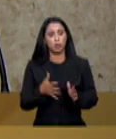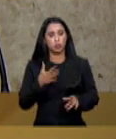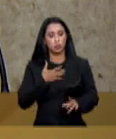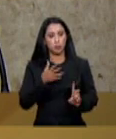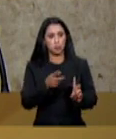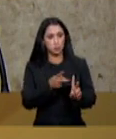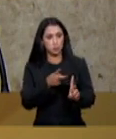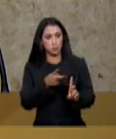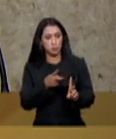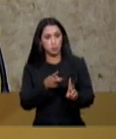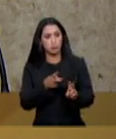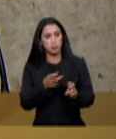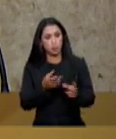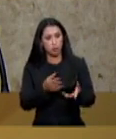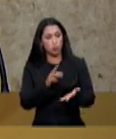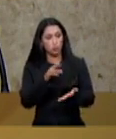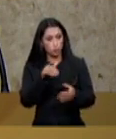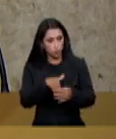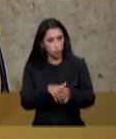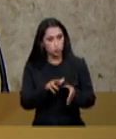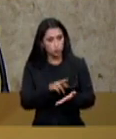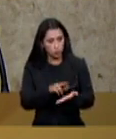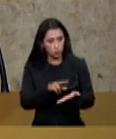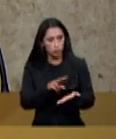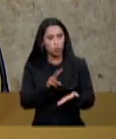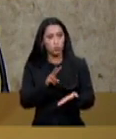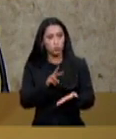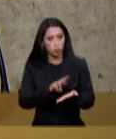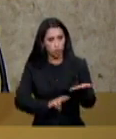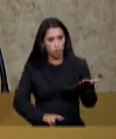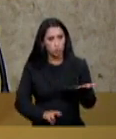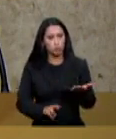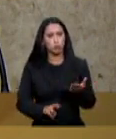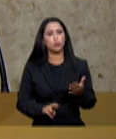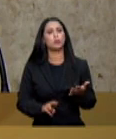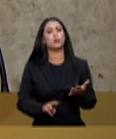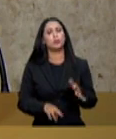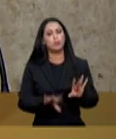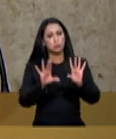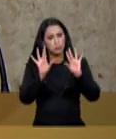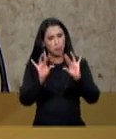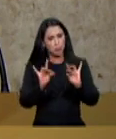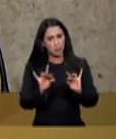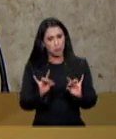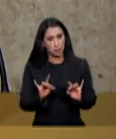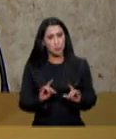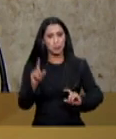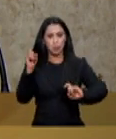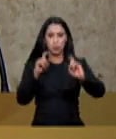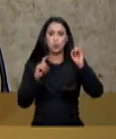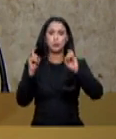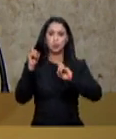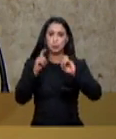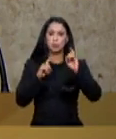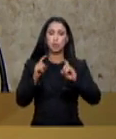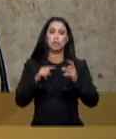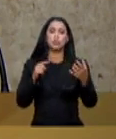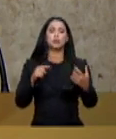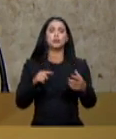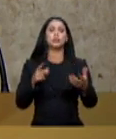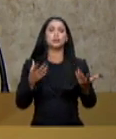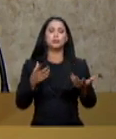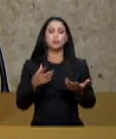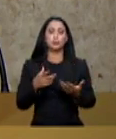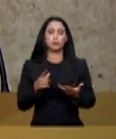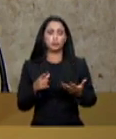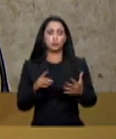percepção de que o voto, Vossa Excelência, relator, foi um voto profundo, preocupado com essas questões, assim como também do eminente